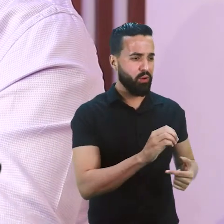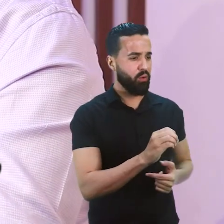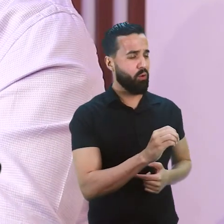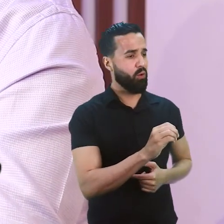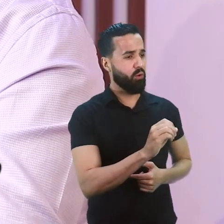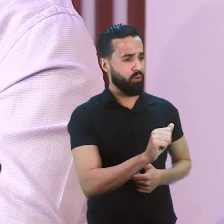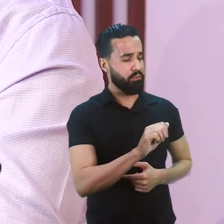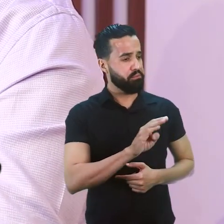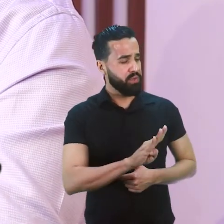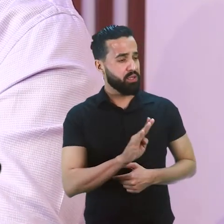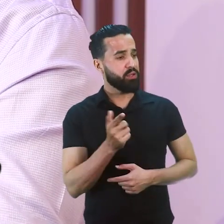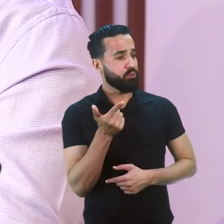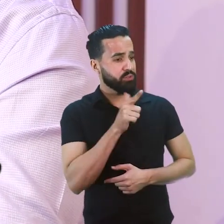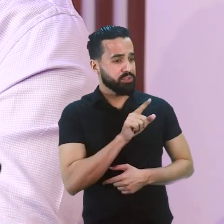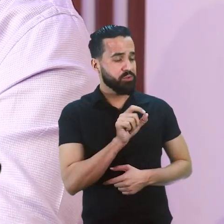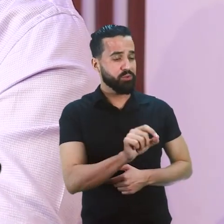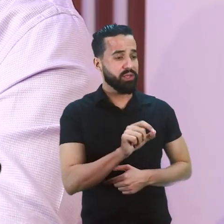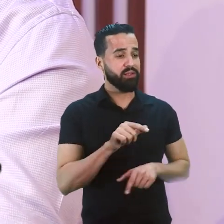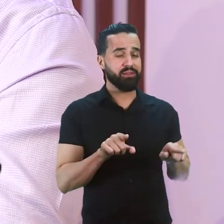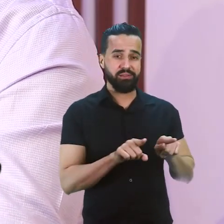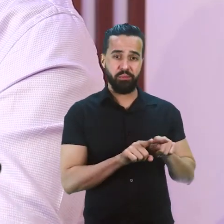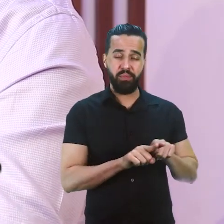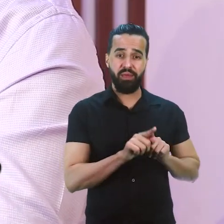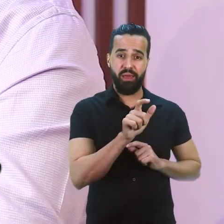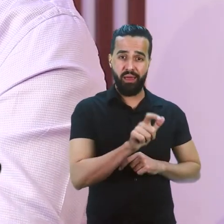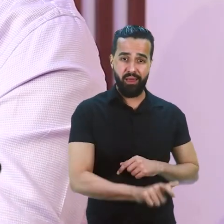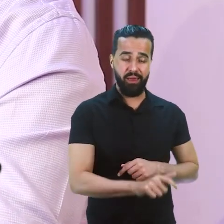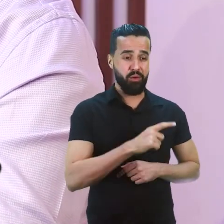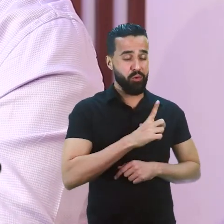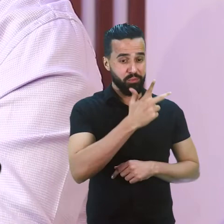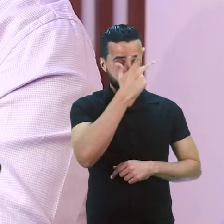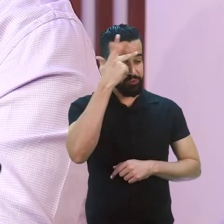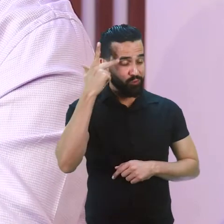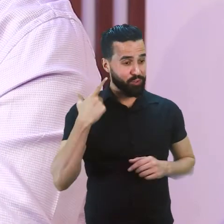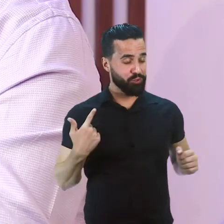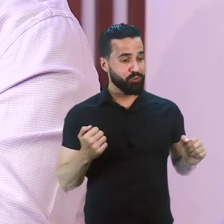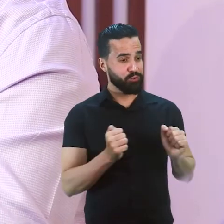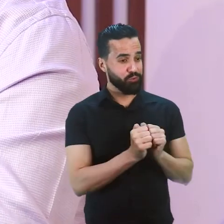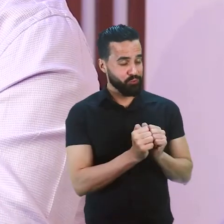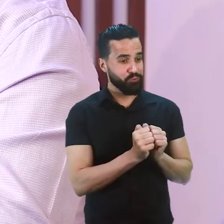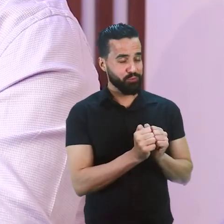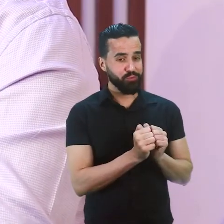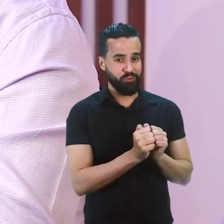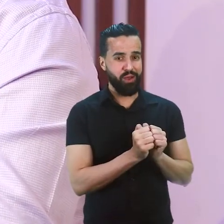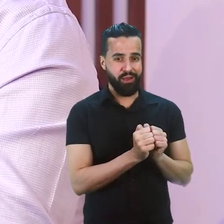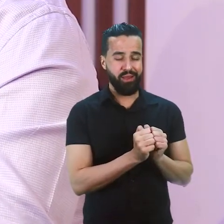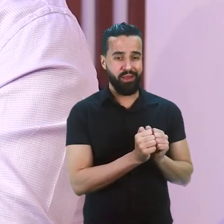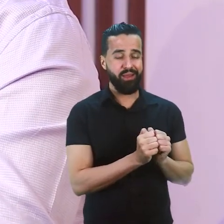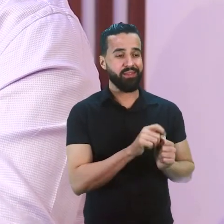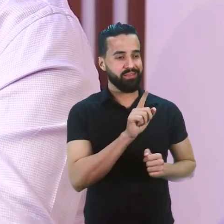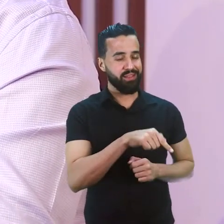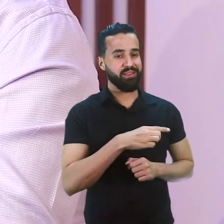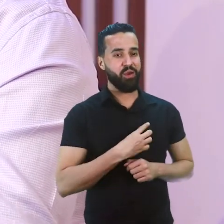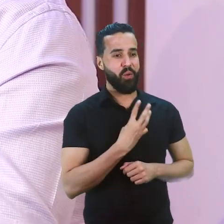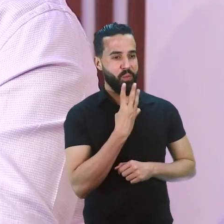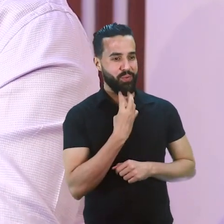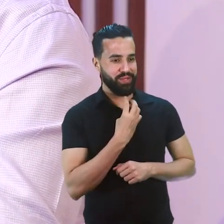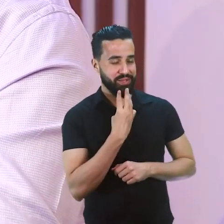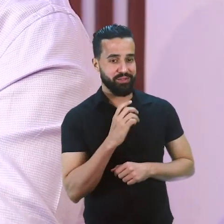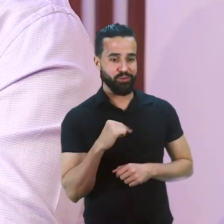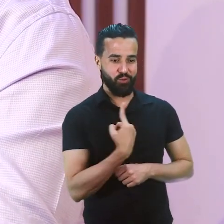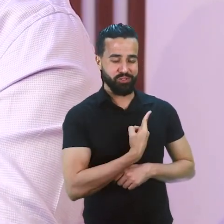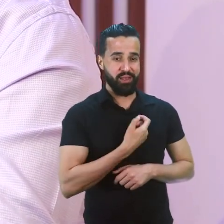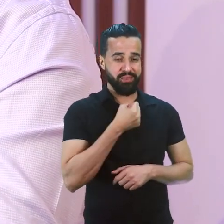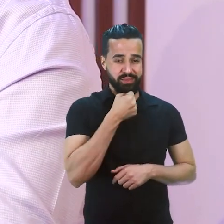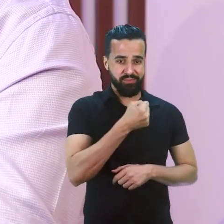até constituir um mandato legislativo de um companheiro com deficiência aqui, o doutor William, que nós já entrevistamos ele aqui.